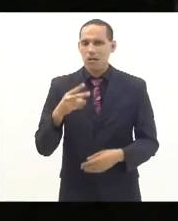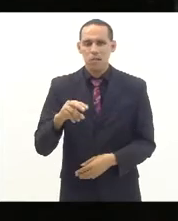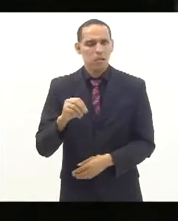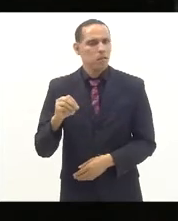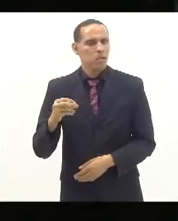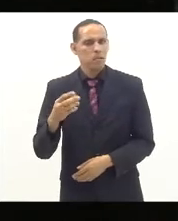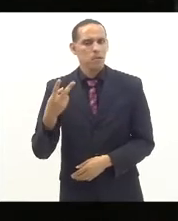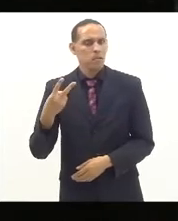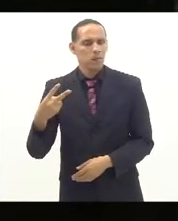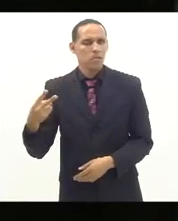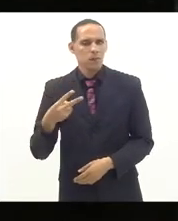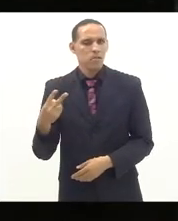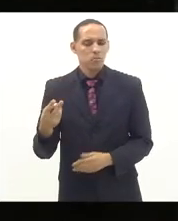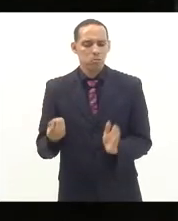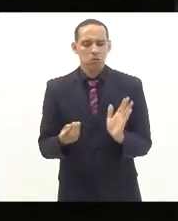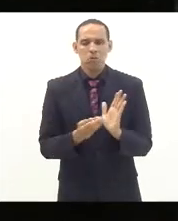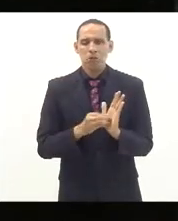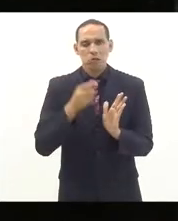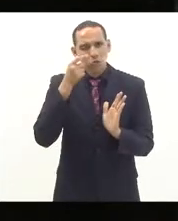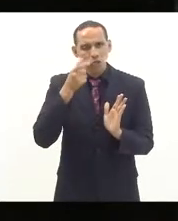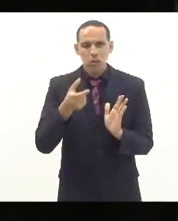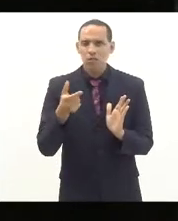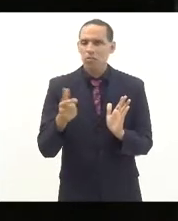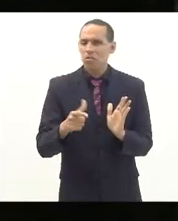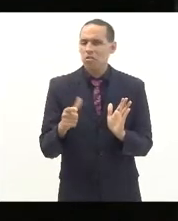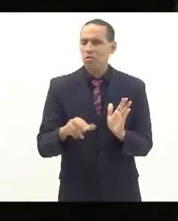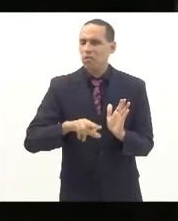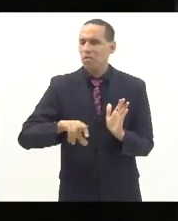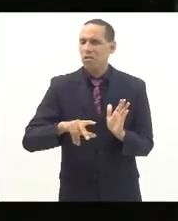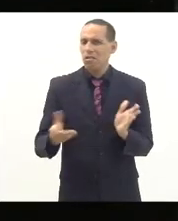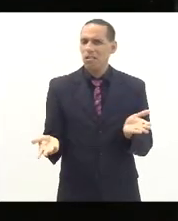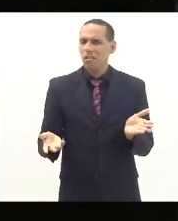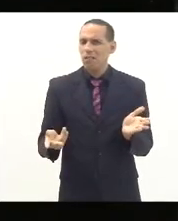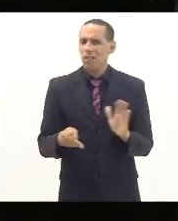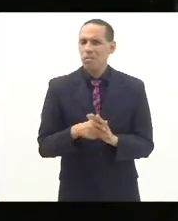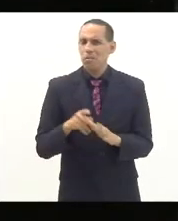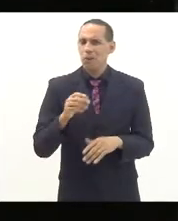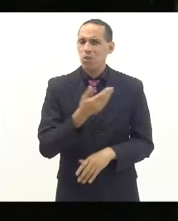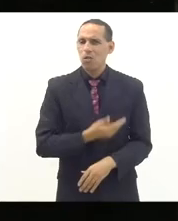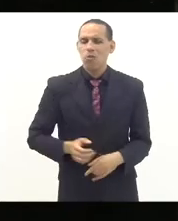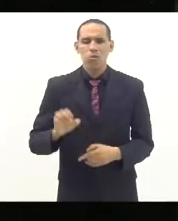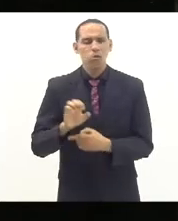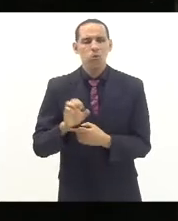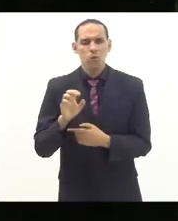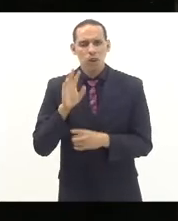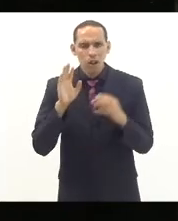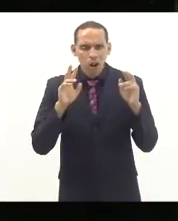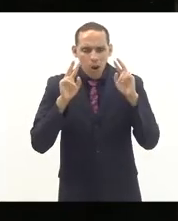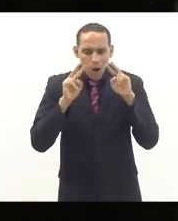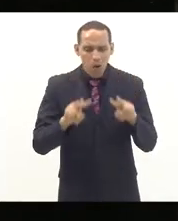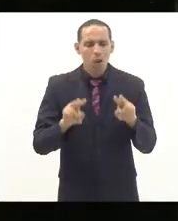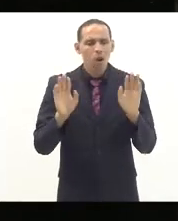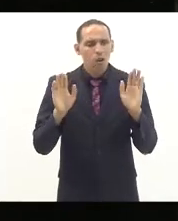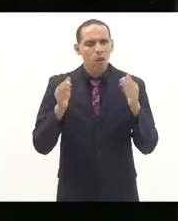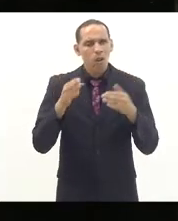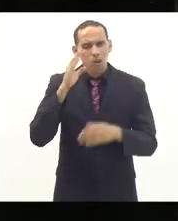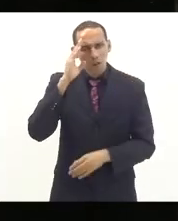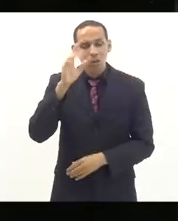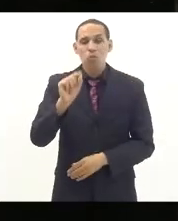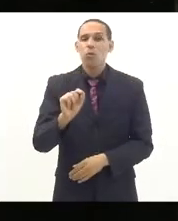como não é do interesse do Governo do Estado o olhar prioritário para as questões